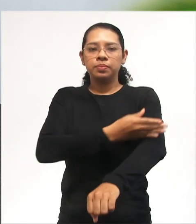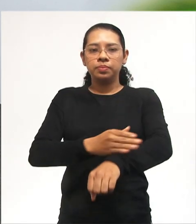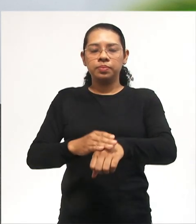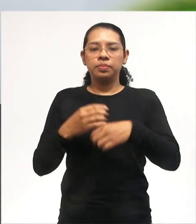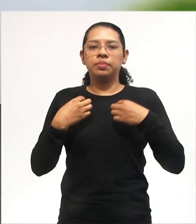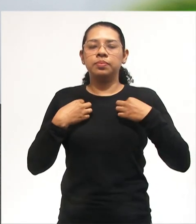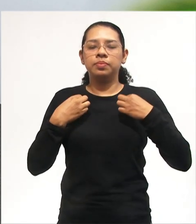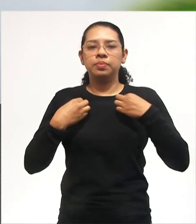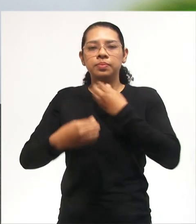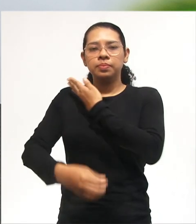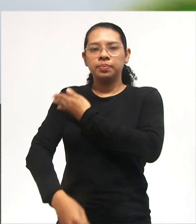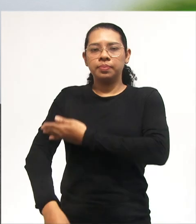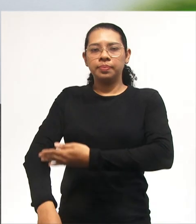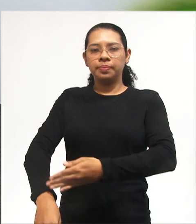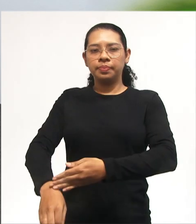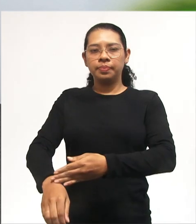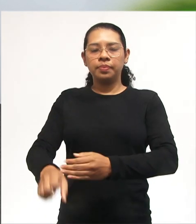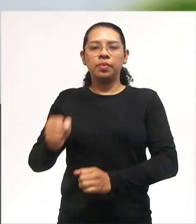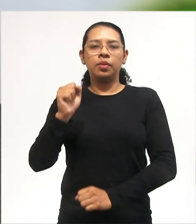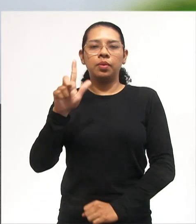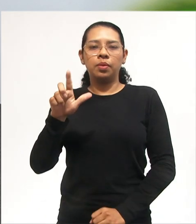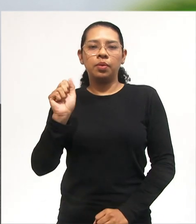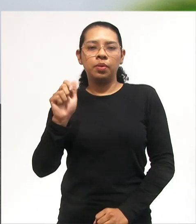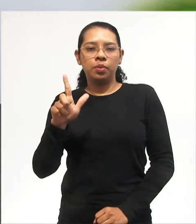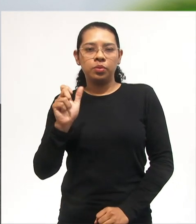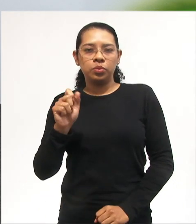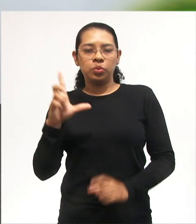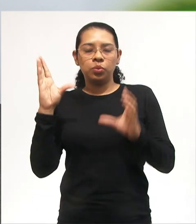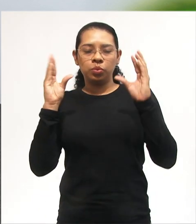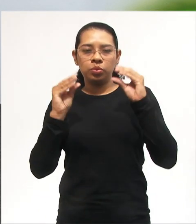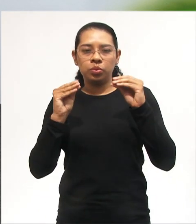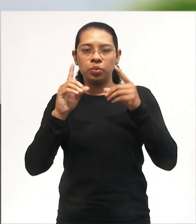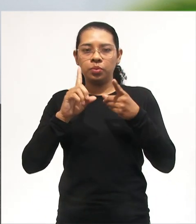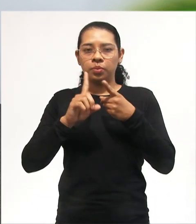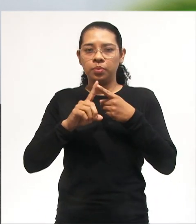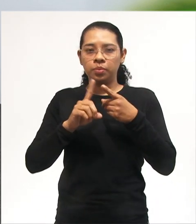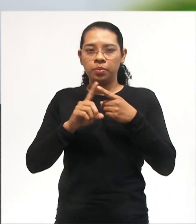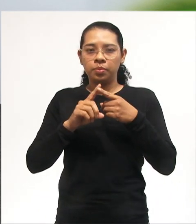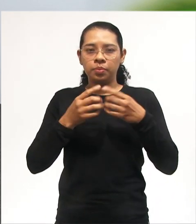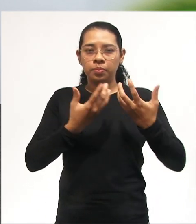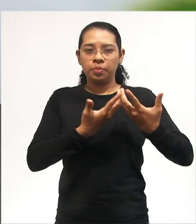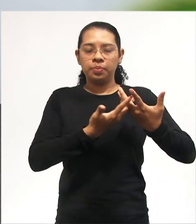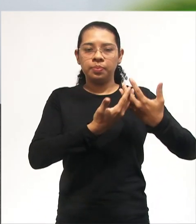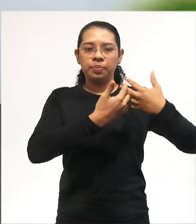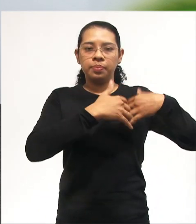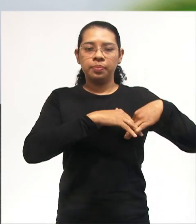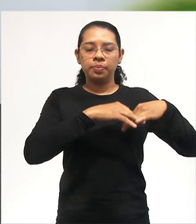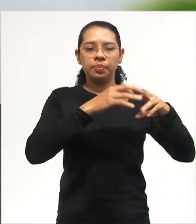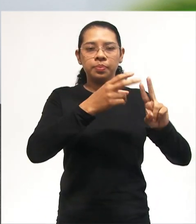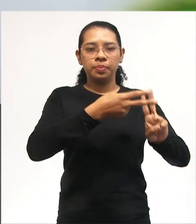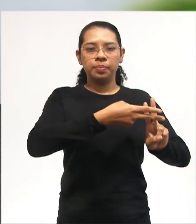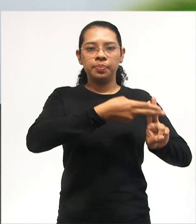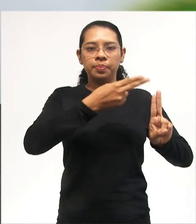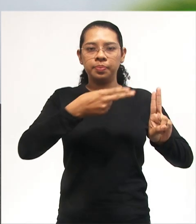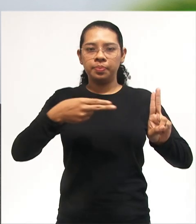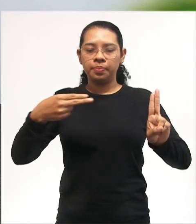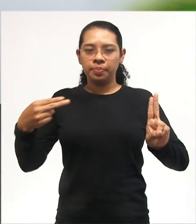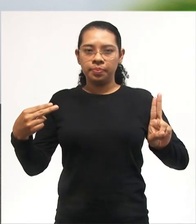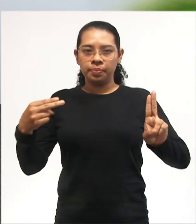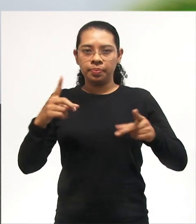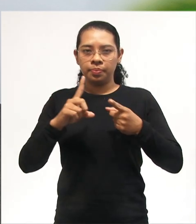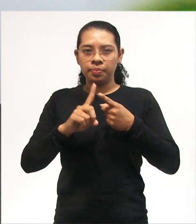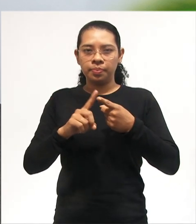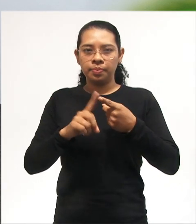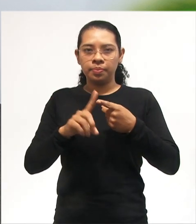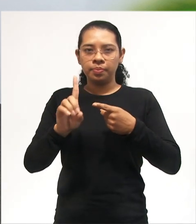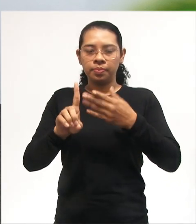escuro. Estou no IFRO Campus Porto Velho Zona Norte, onde ao fundo nós temos uma parede branca com pontos interligados na